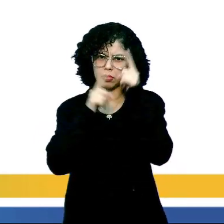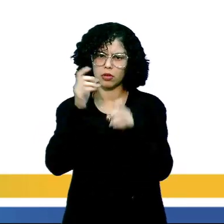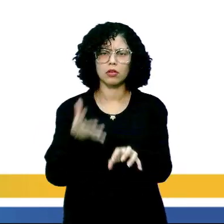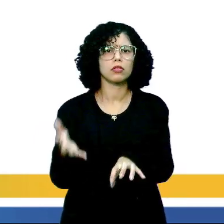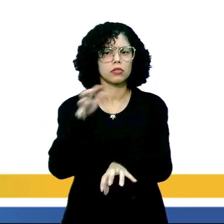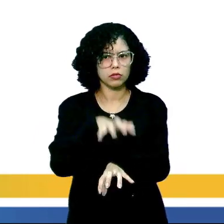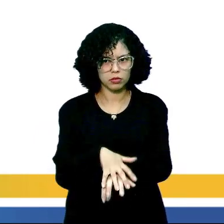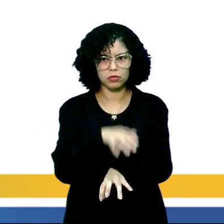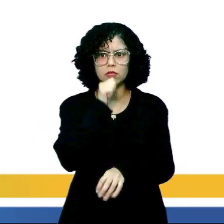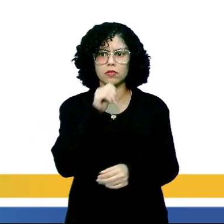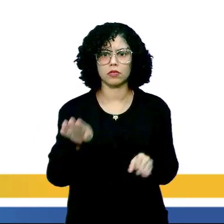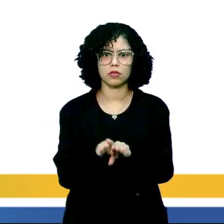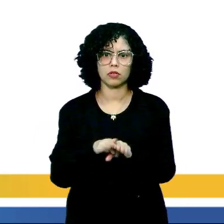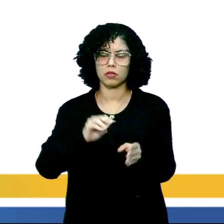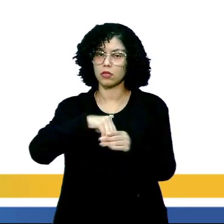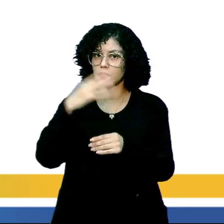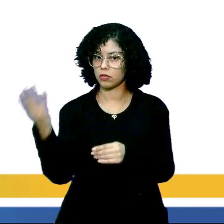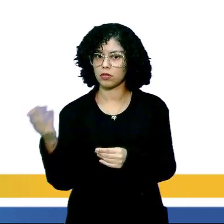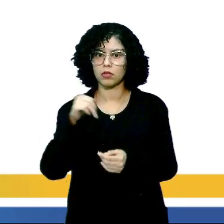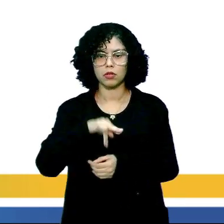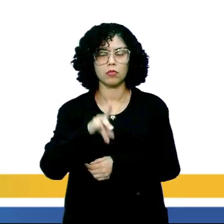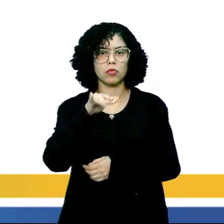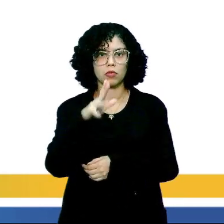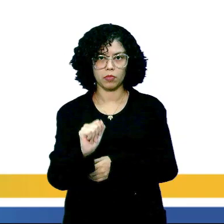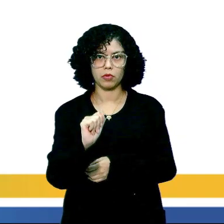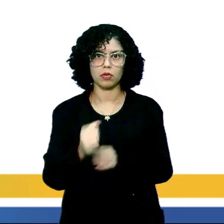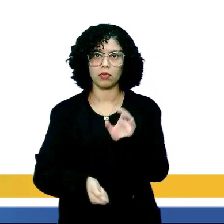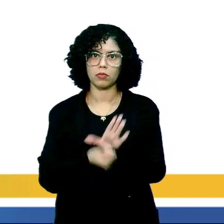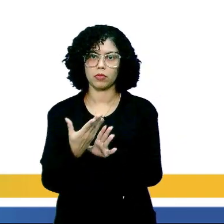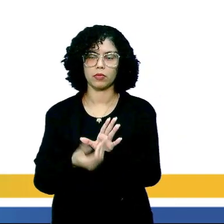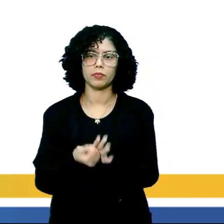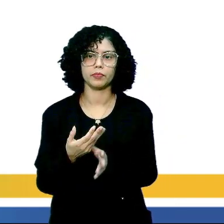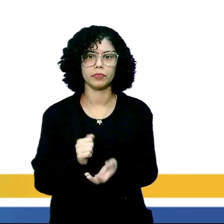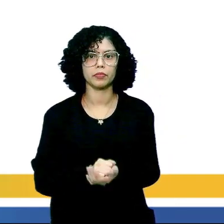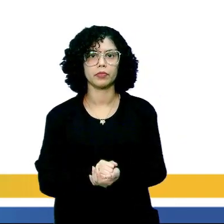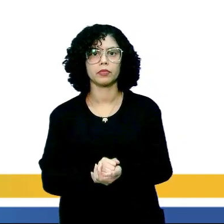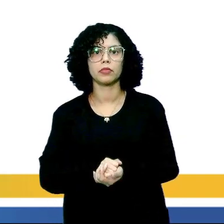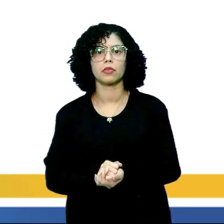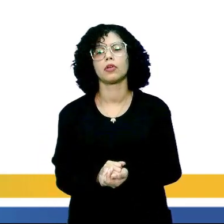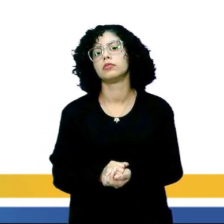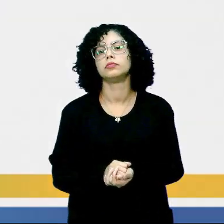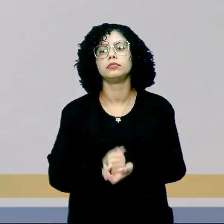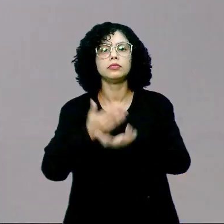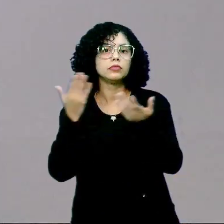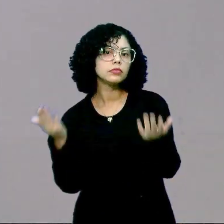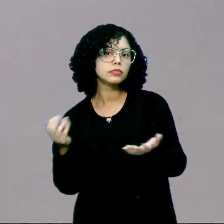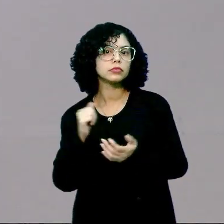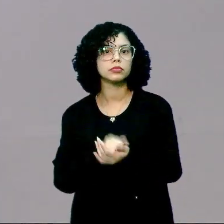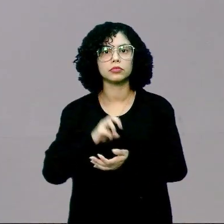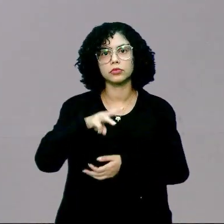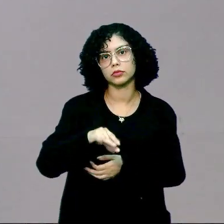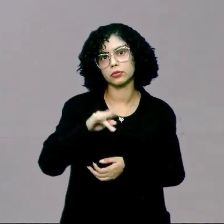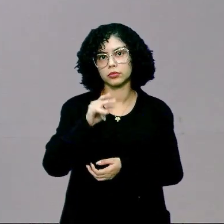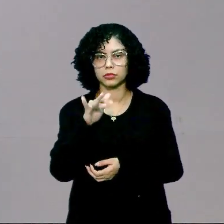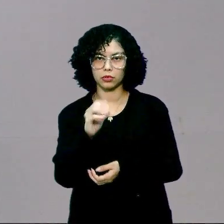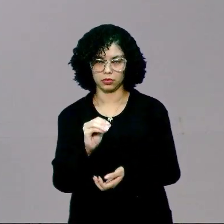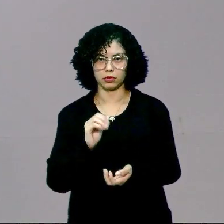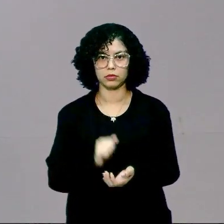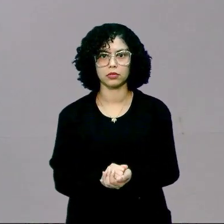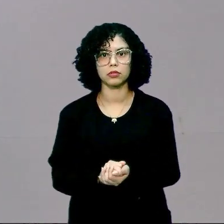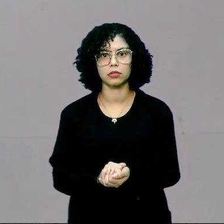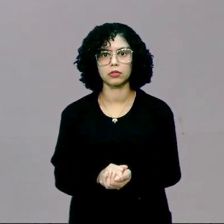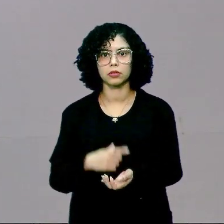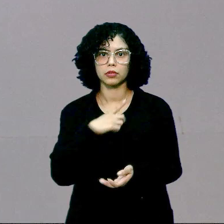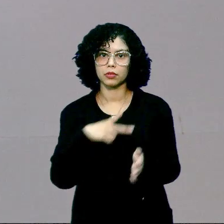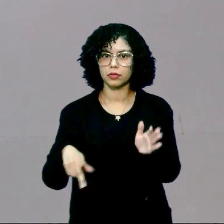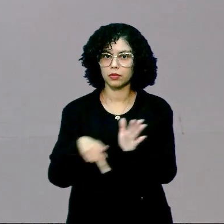eles vivenciaram, fora o monopólio dos produtos, né, do Pacto Colonial. Então, os mineiros, a Inconfidência